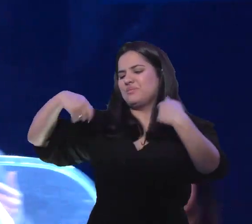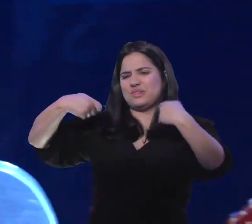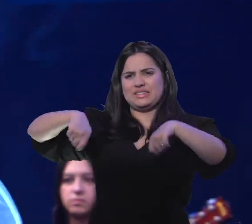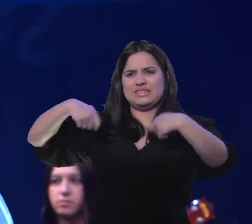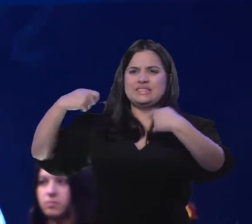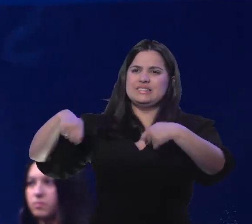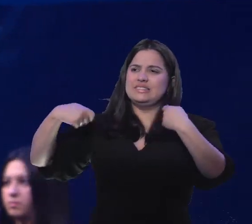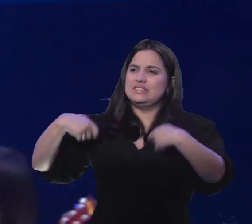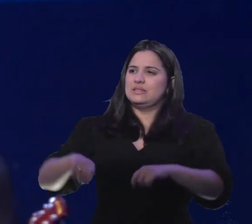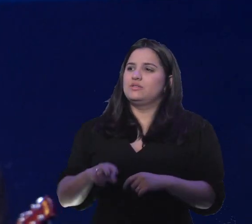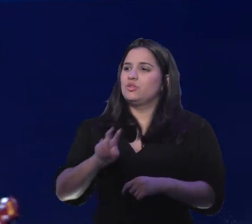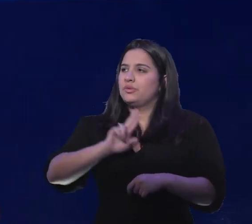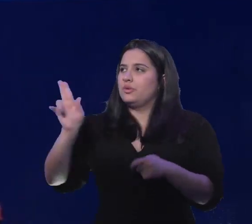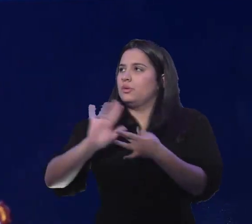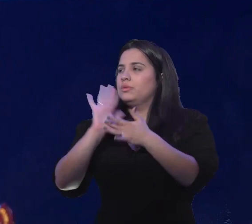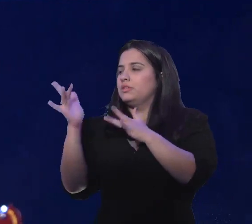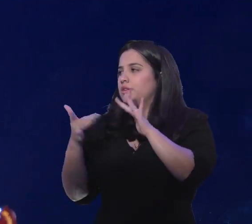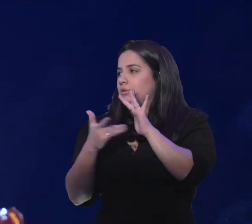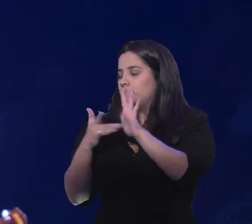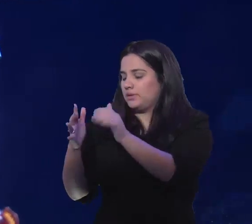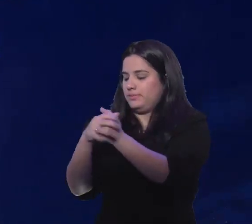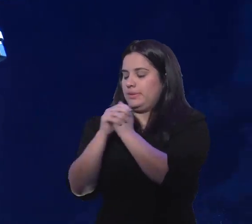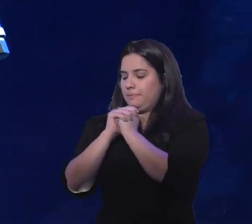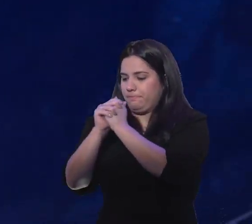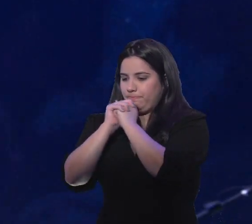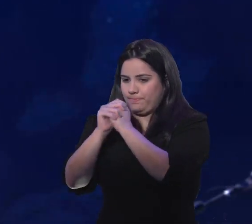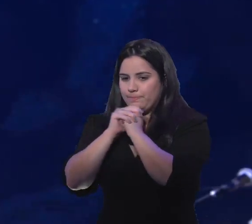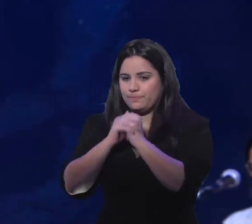Pai. Em nome de Jesus, Senhor.